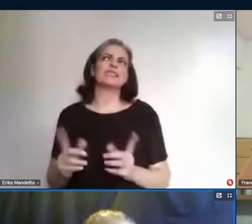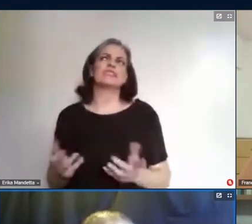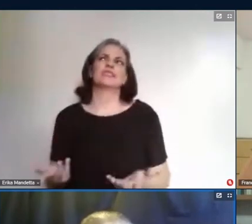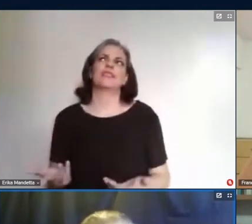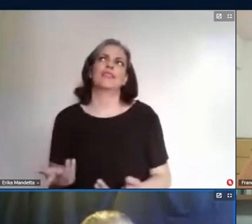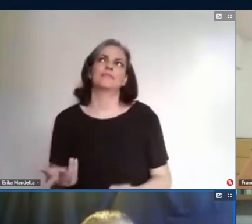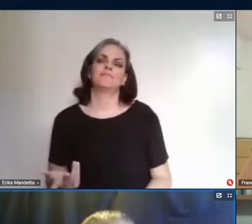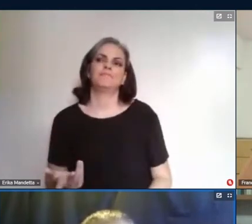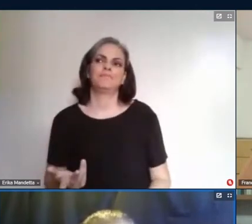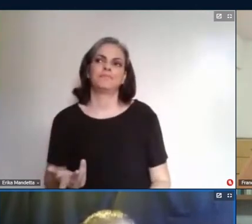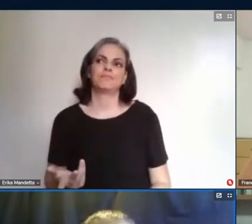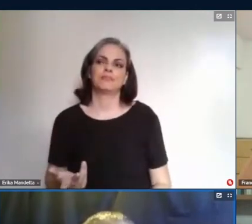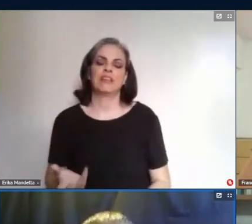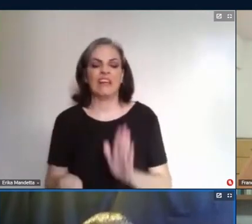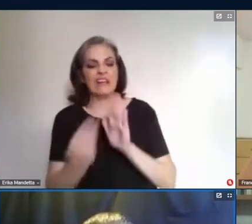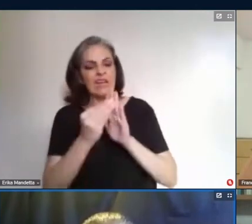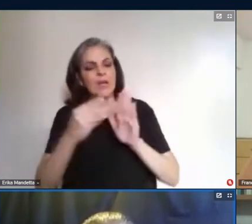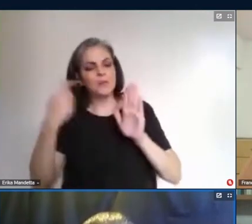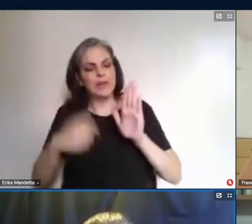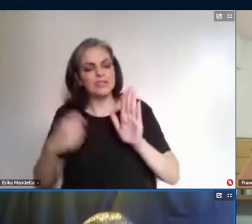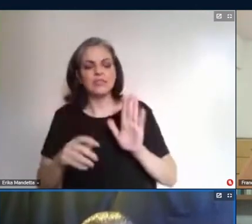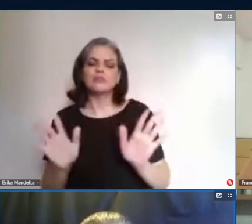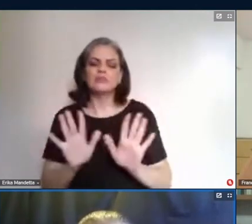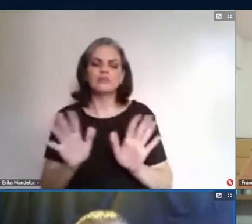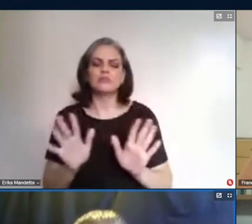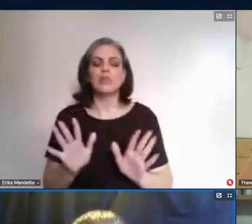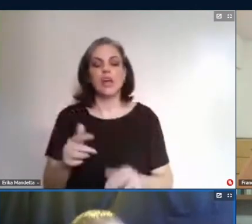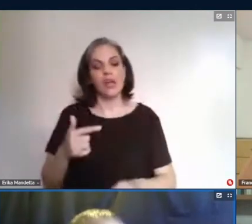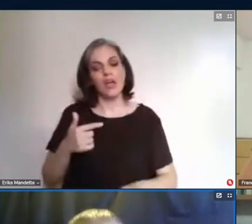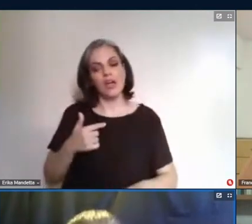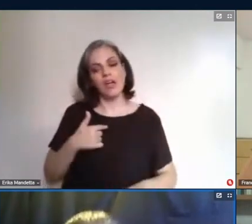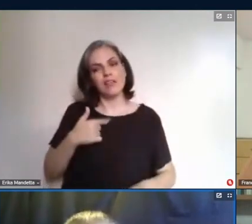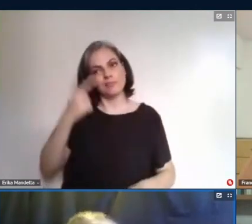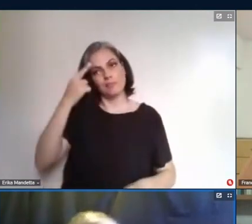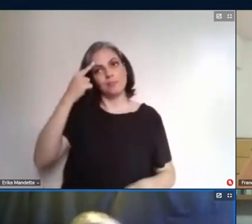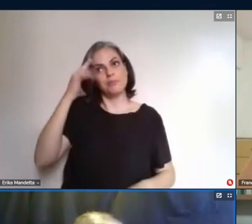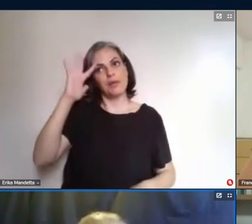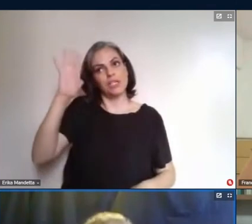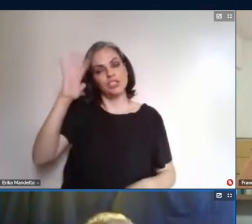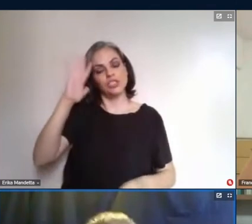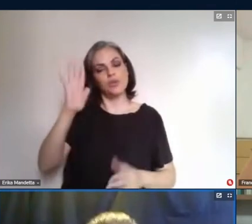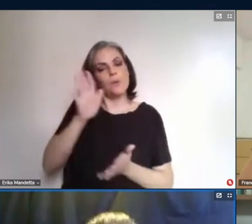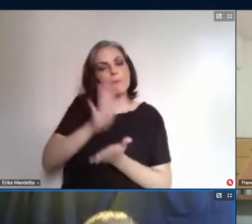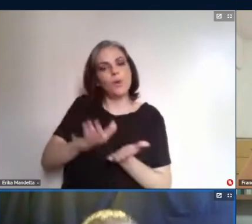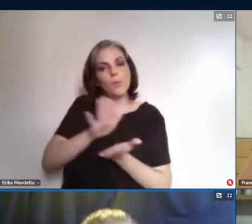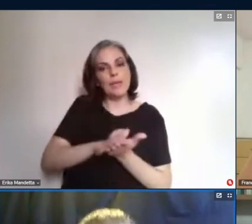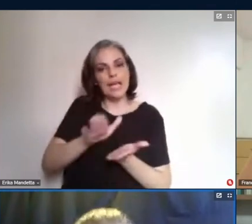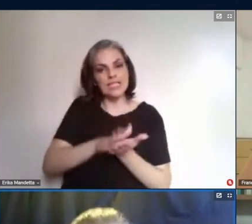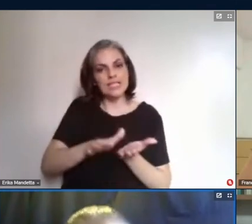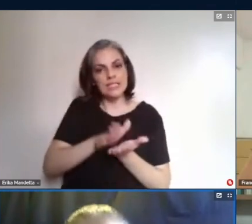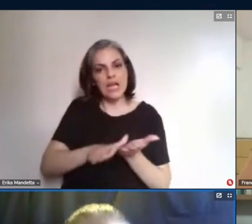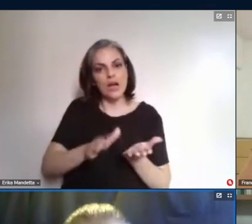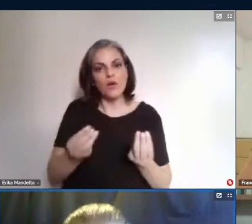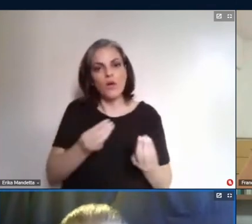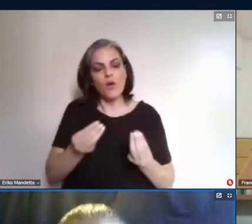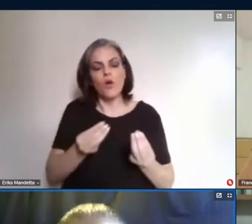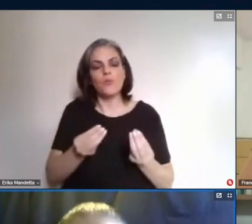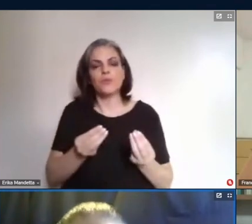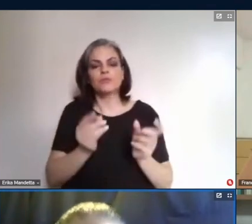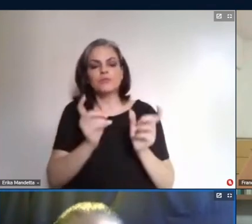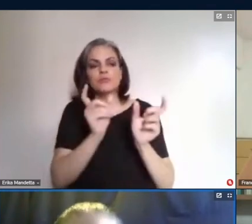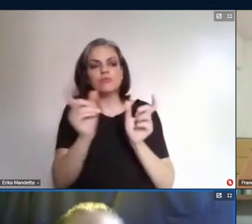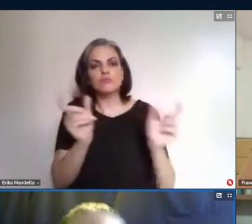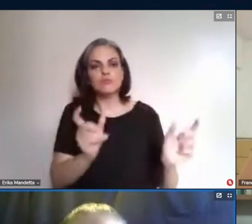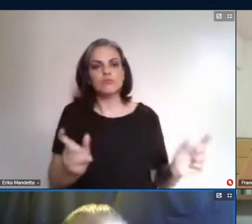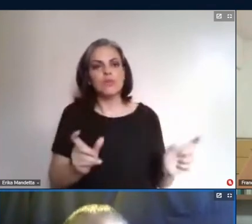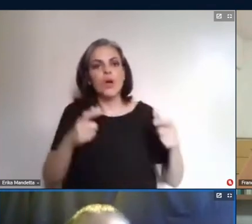o que precisa, não, eu faria uma publicação interna no Senado e na Câmara, os desenhos dos espaços de atuação dos